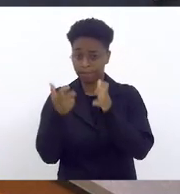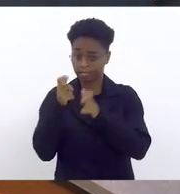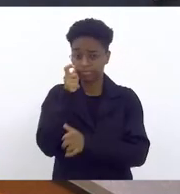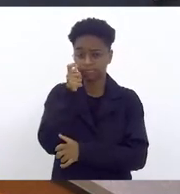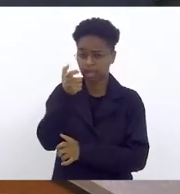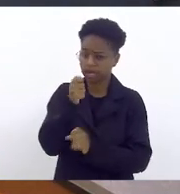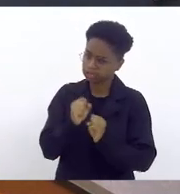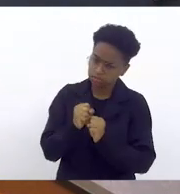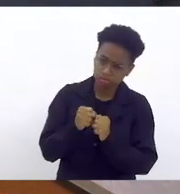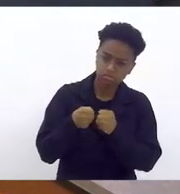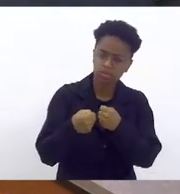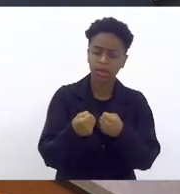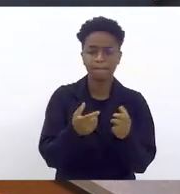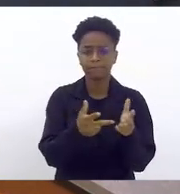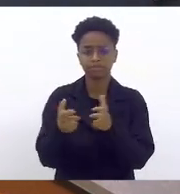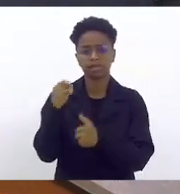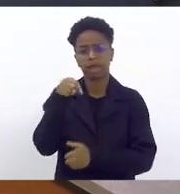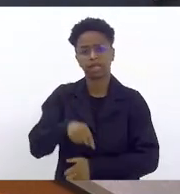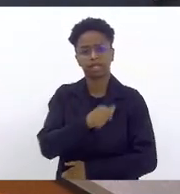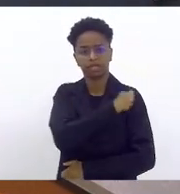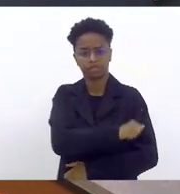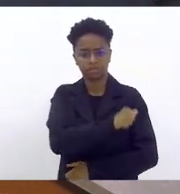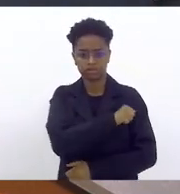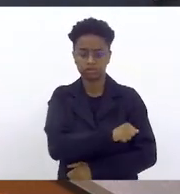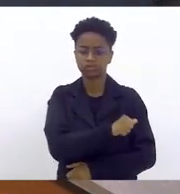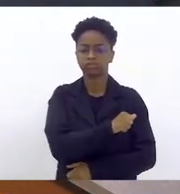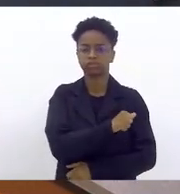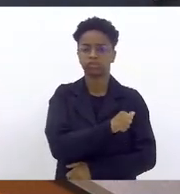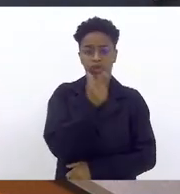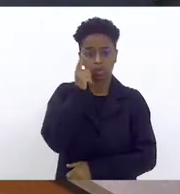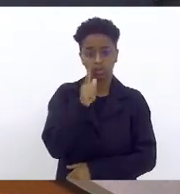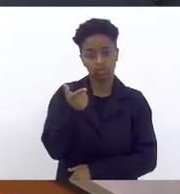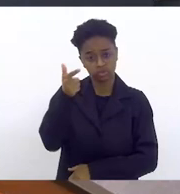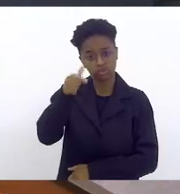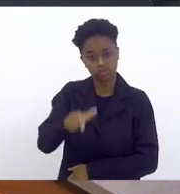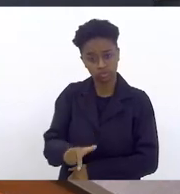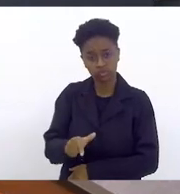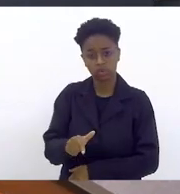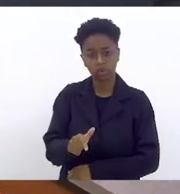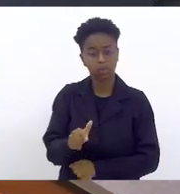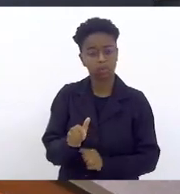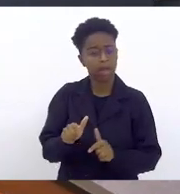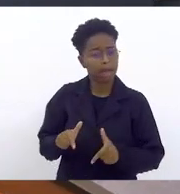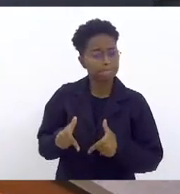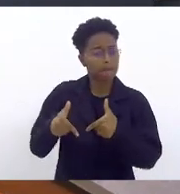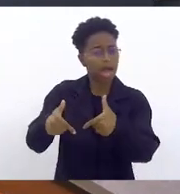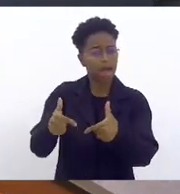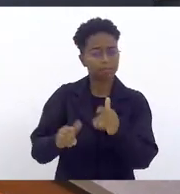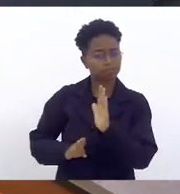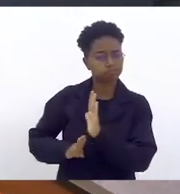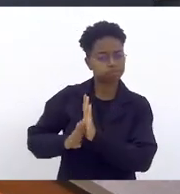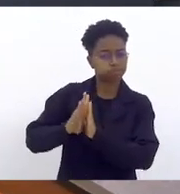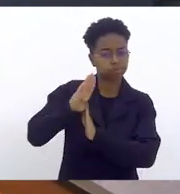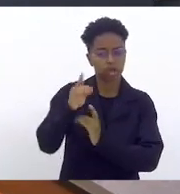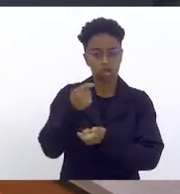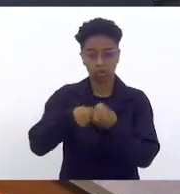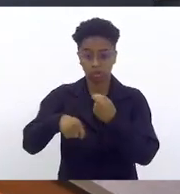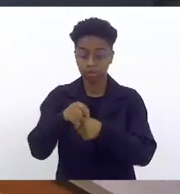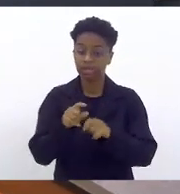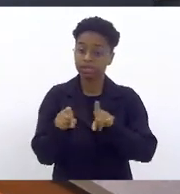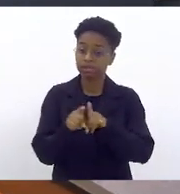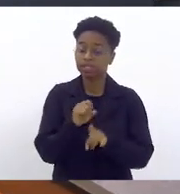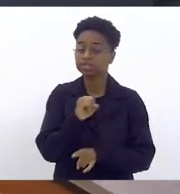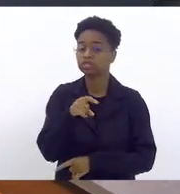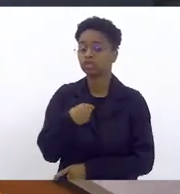ávido não é por ver o estado do Rio de Janeiro novamente por diante em sua economia e quando nós